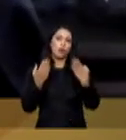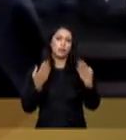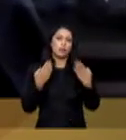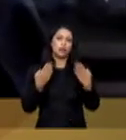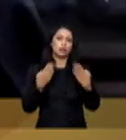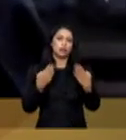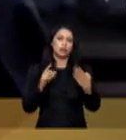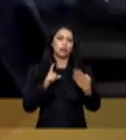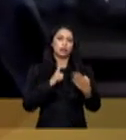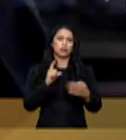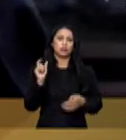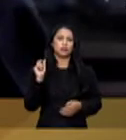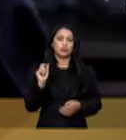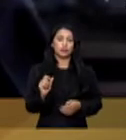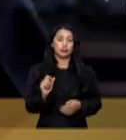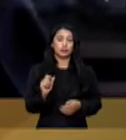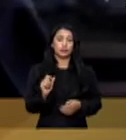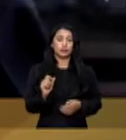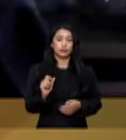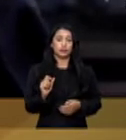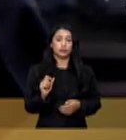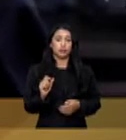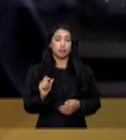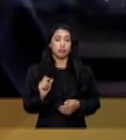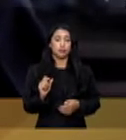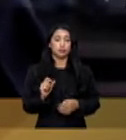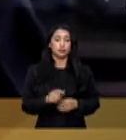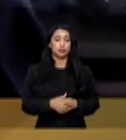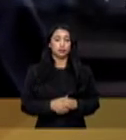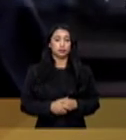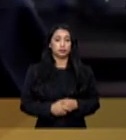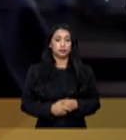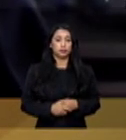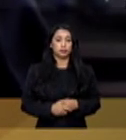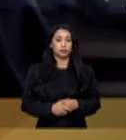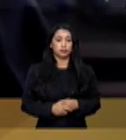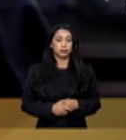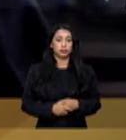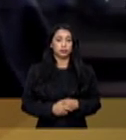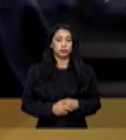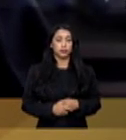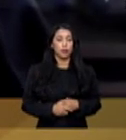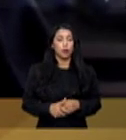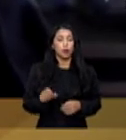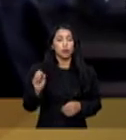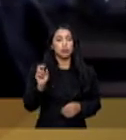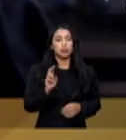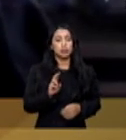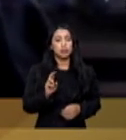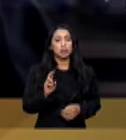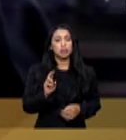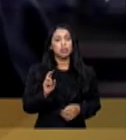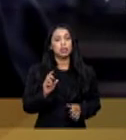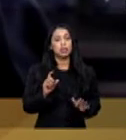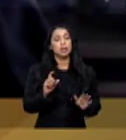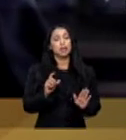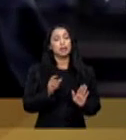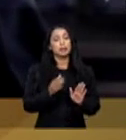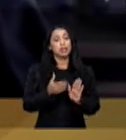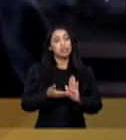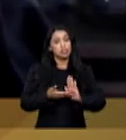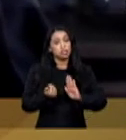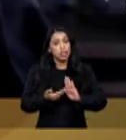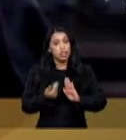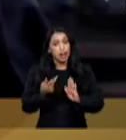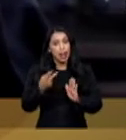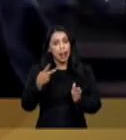partem, porque justamente o contrário, ela está sendo usada para afastar a incidência